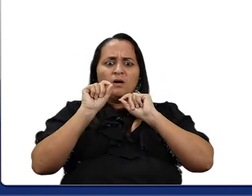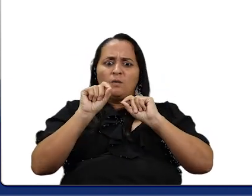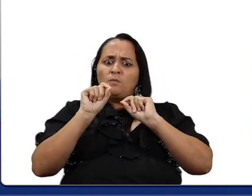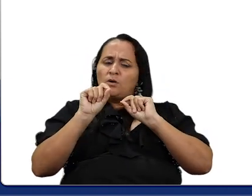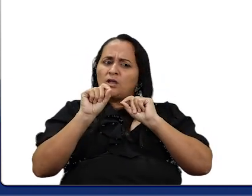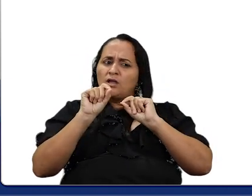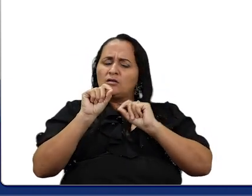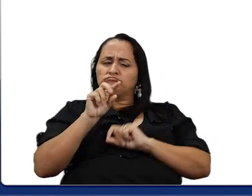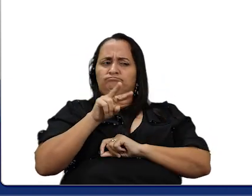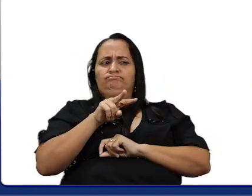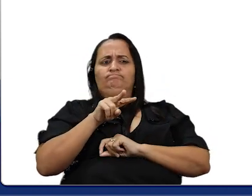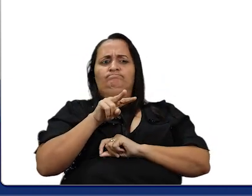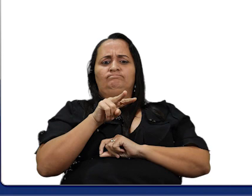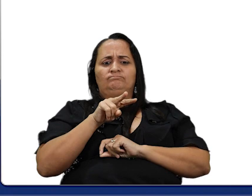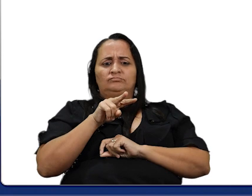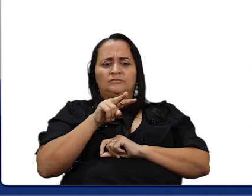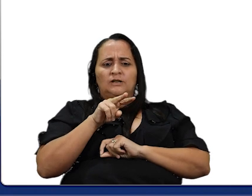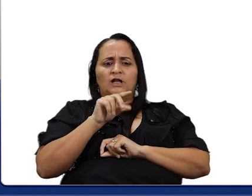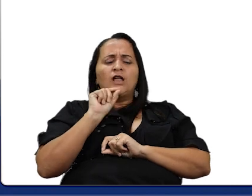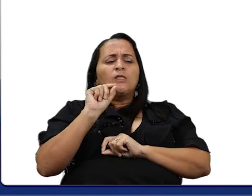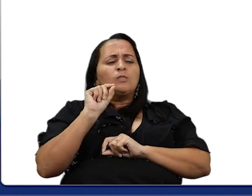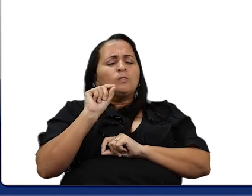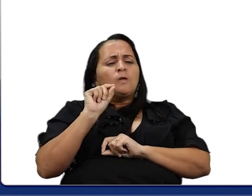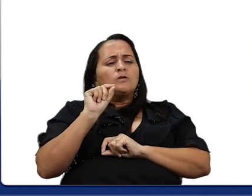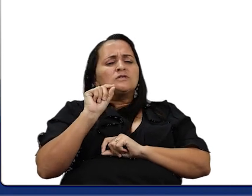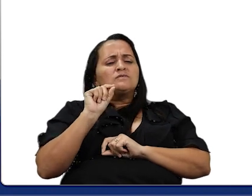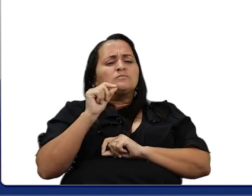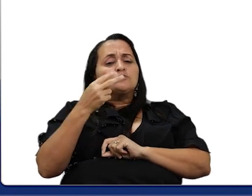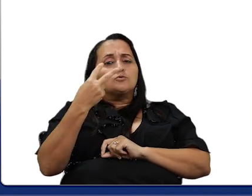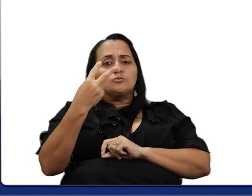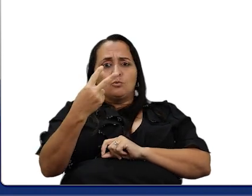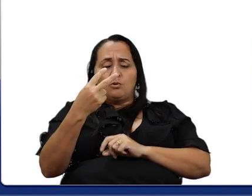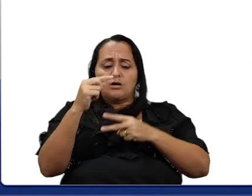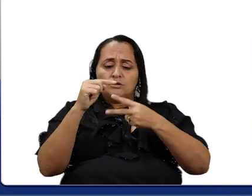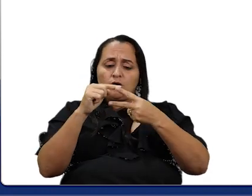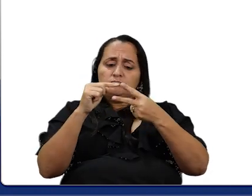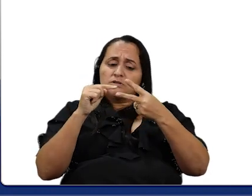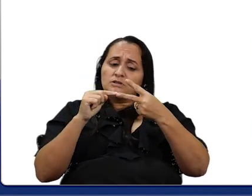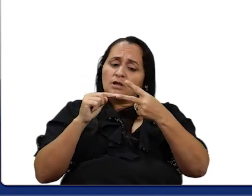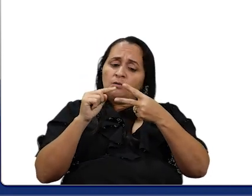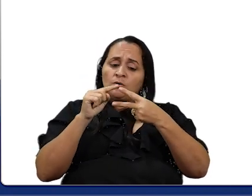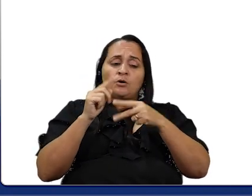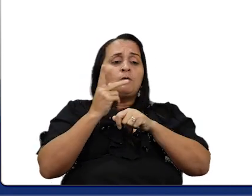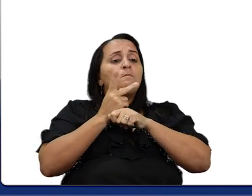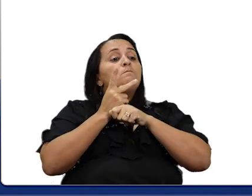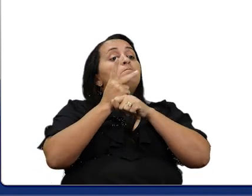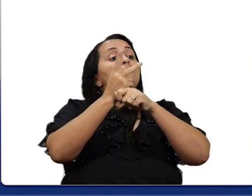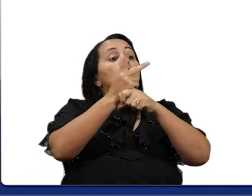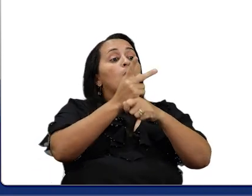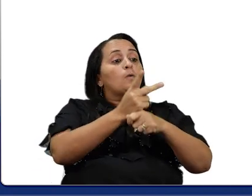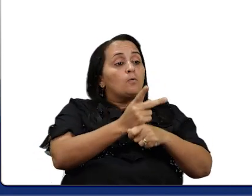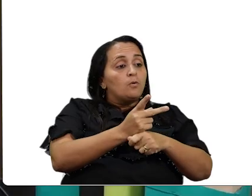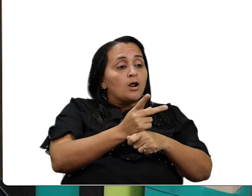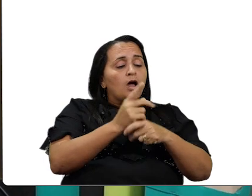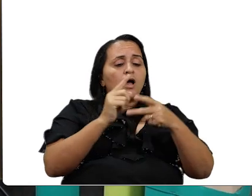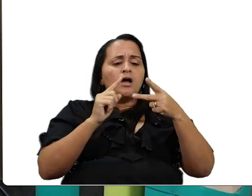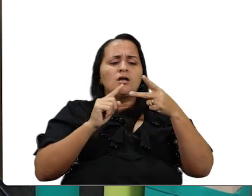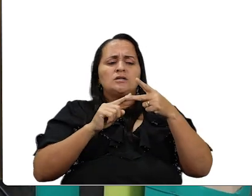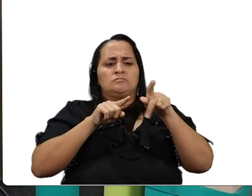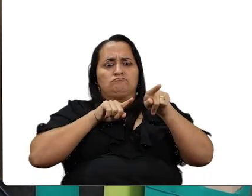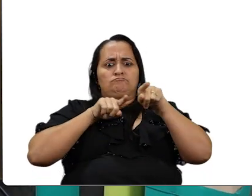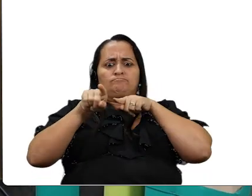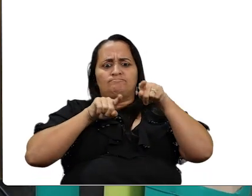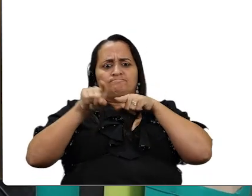da frase. Então, ficamos com duas opções: procurar e